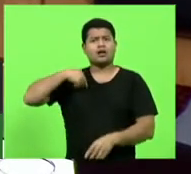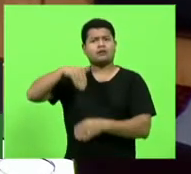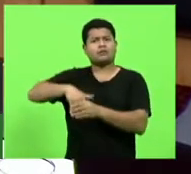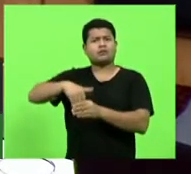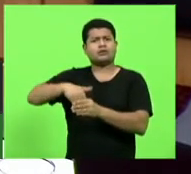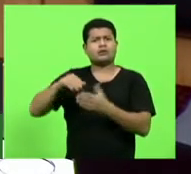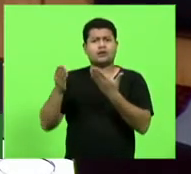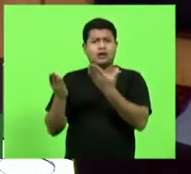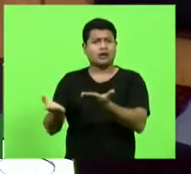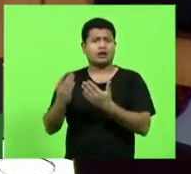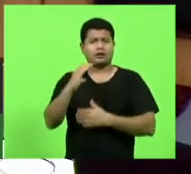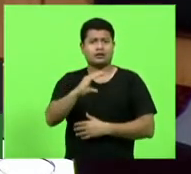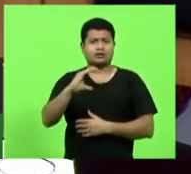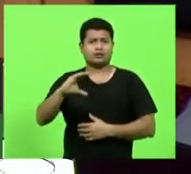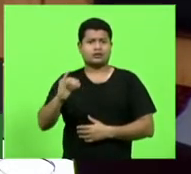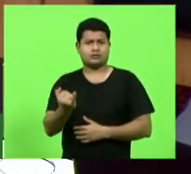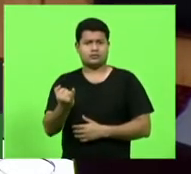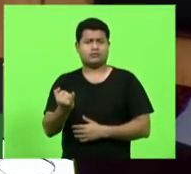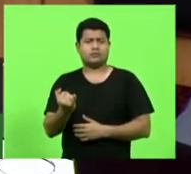CCJ se